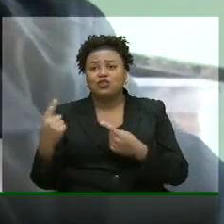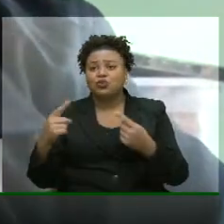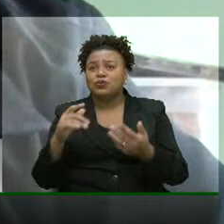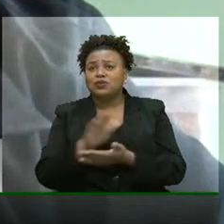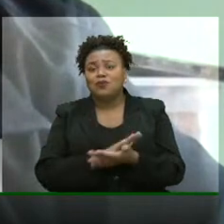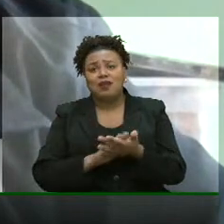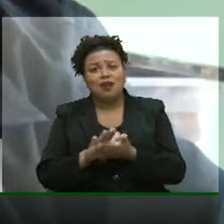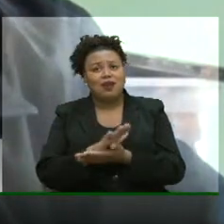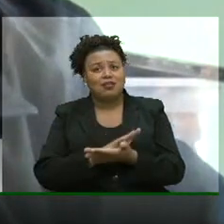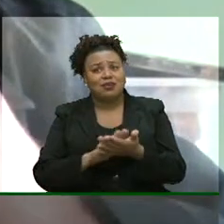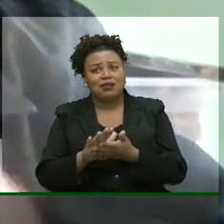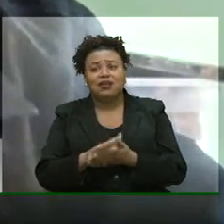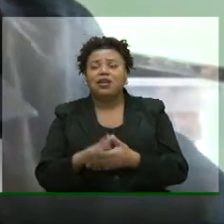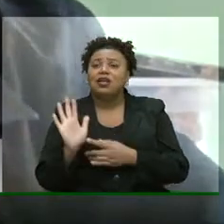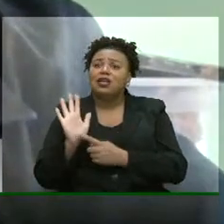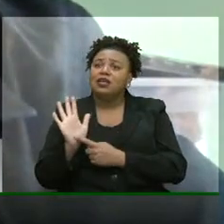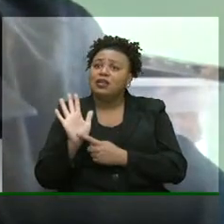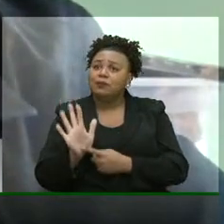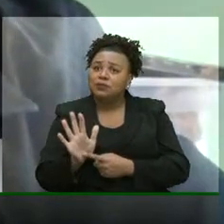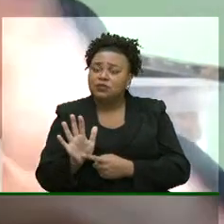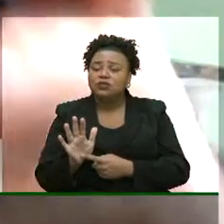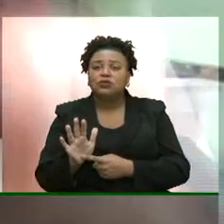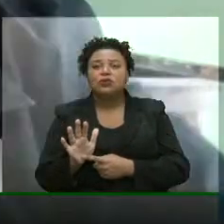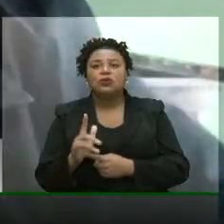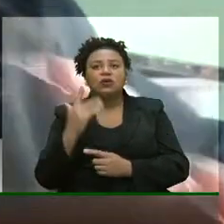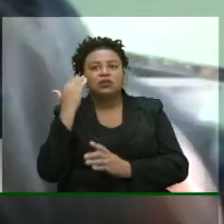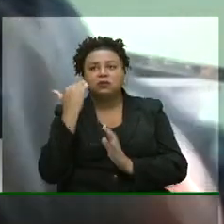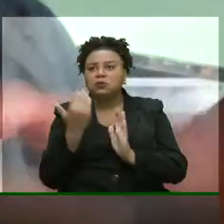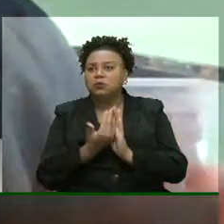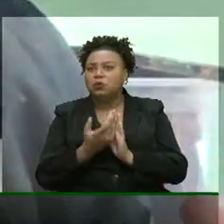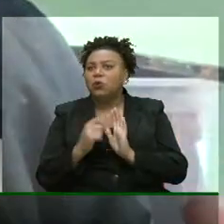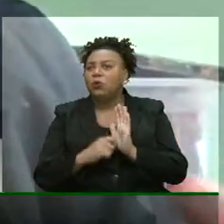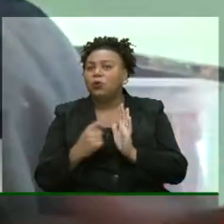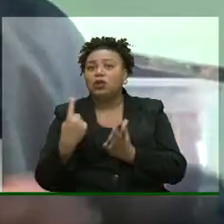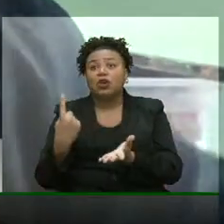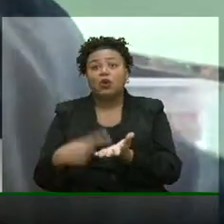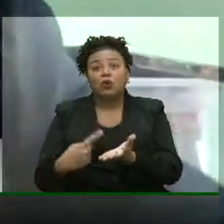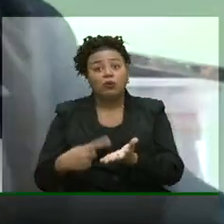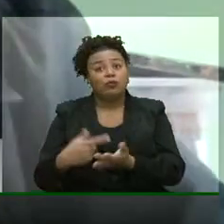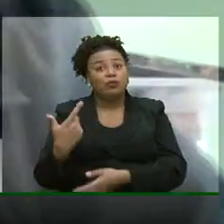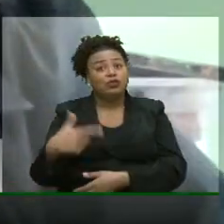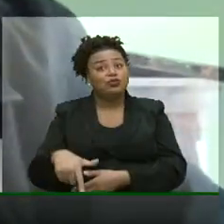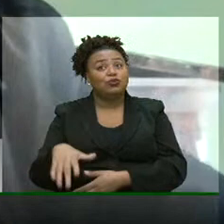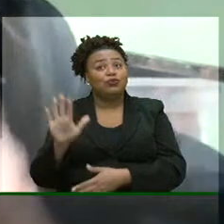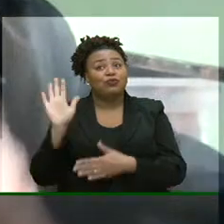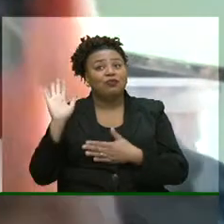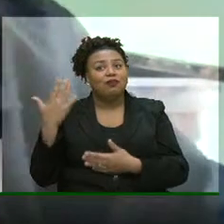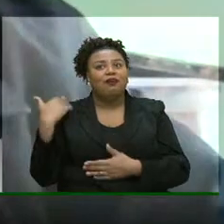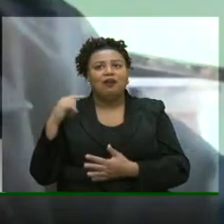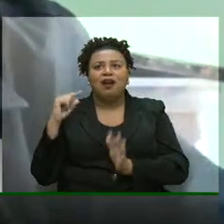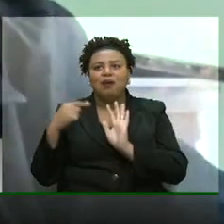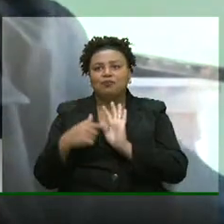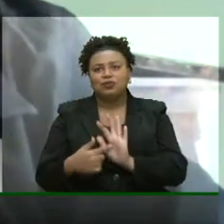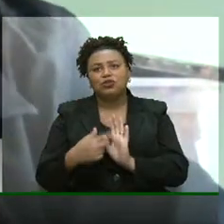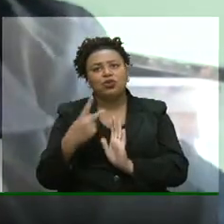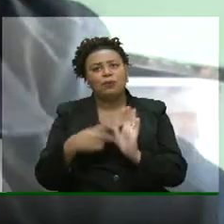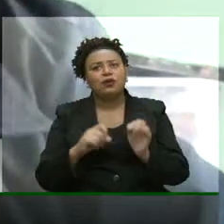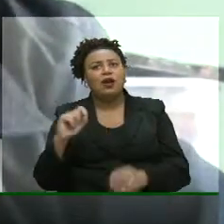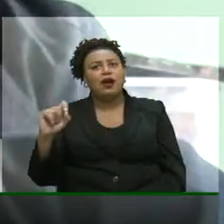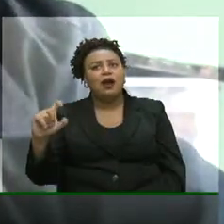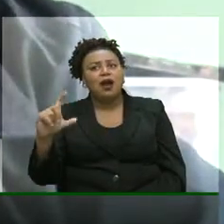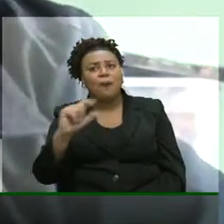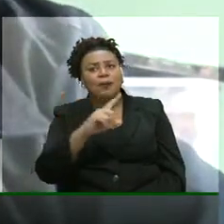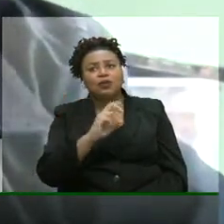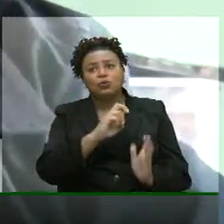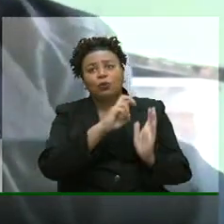com ninguém e apresentou, não cumpriu, portanto, aquilo que tinha se comprometido mais uma vez, e apresentou um projeto de aumento de